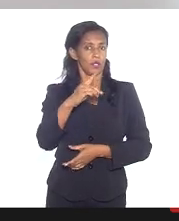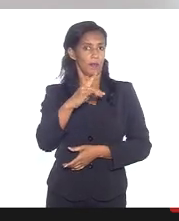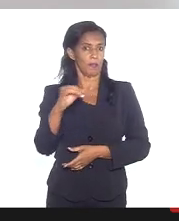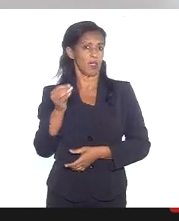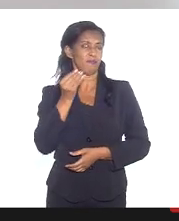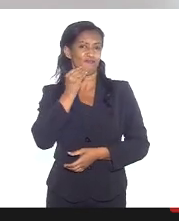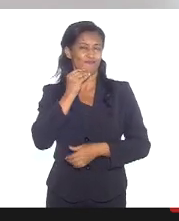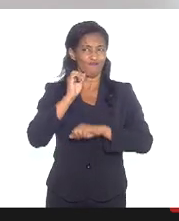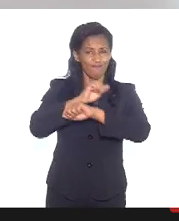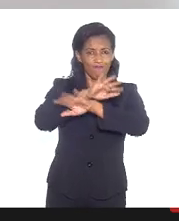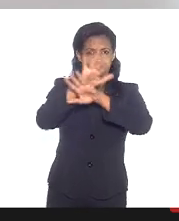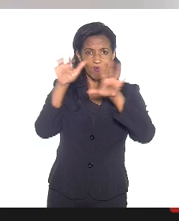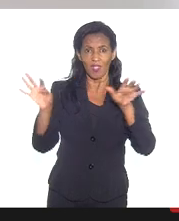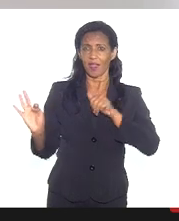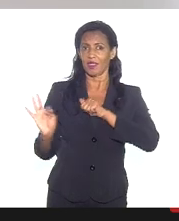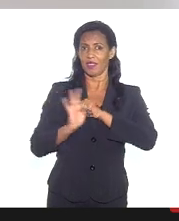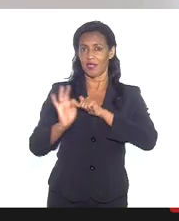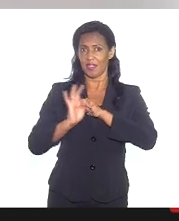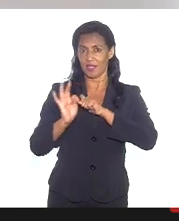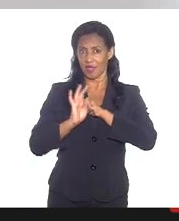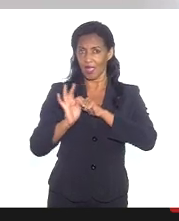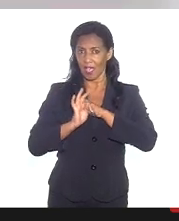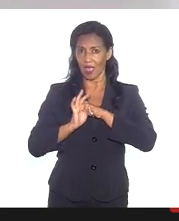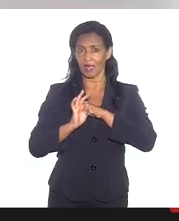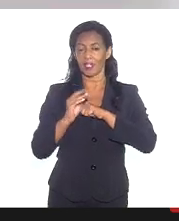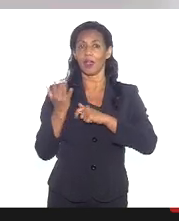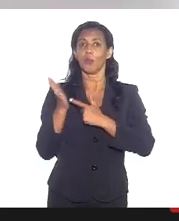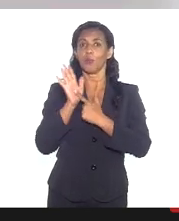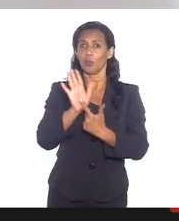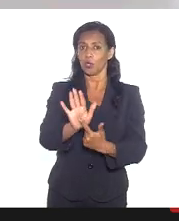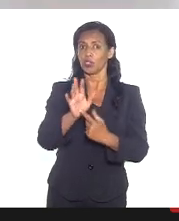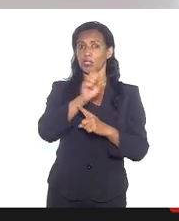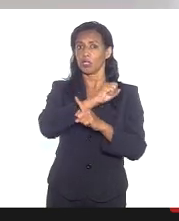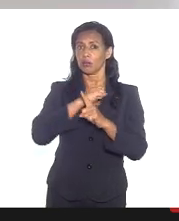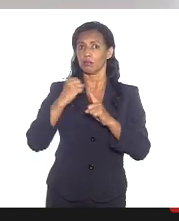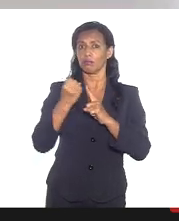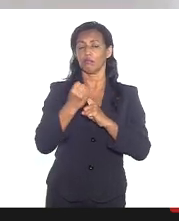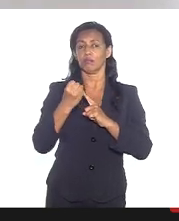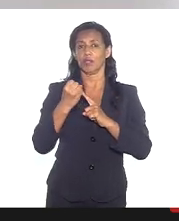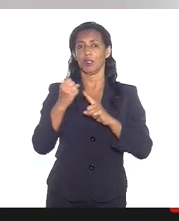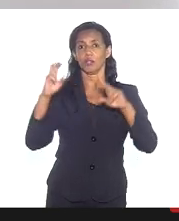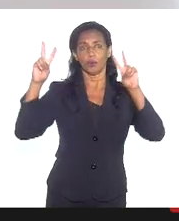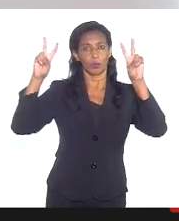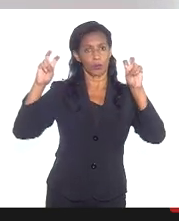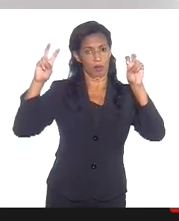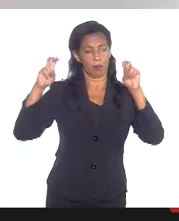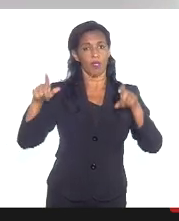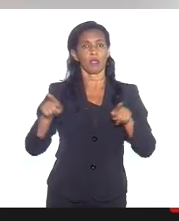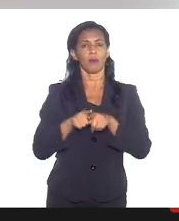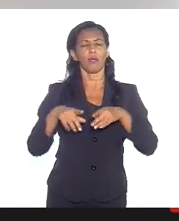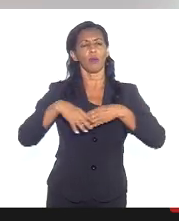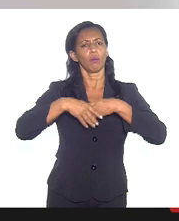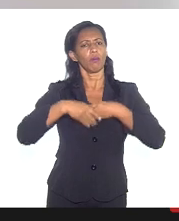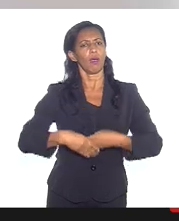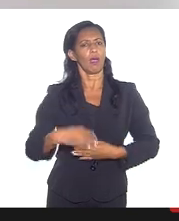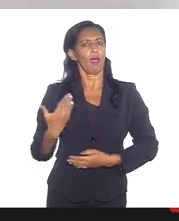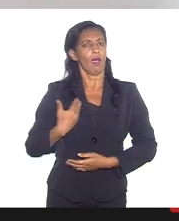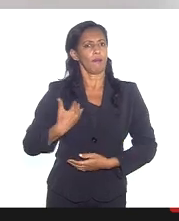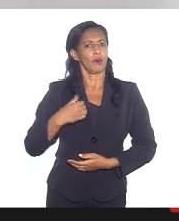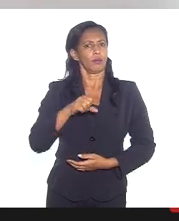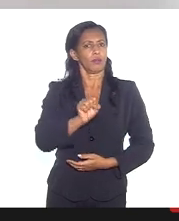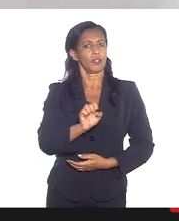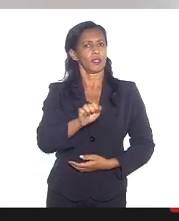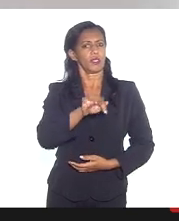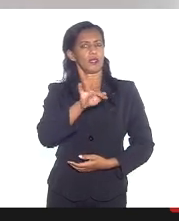transparente, técnica, né, dando visibilidade à sociedade sobre o tema, né. Também cumprimentar os meus amigos e companheiros da Cefaz,